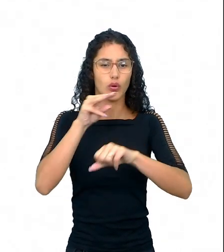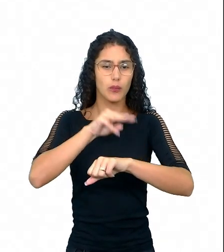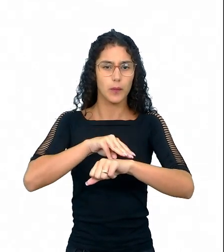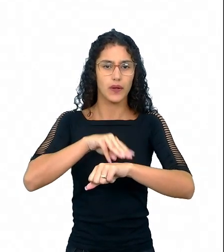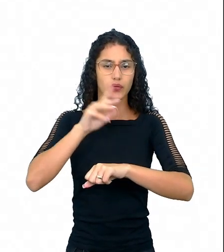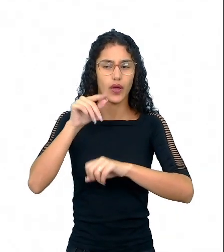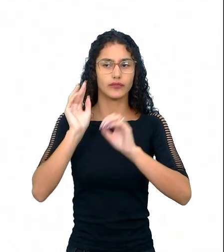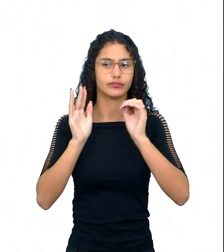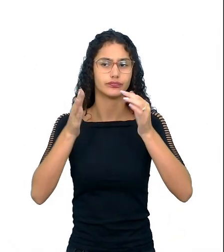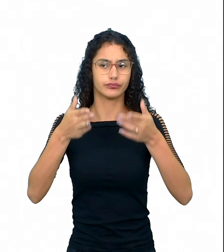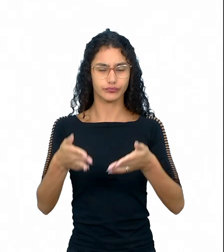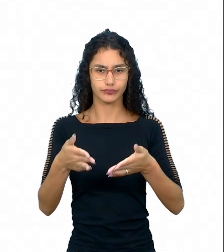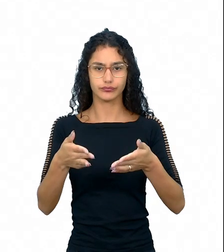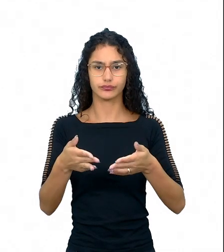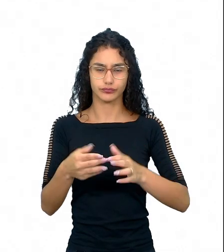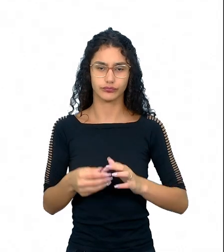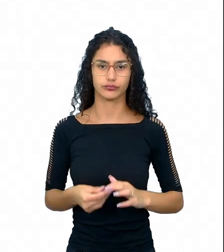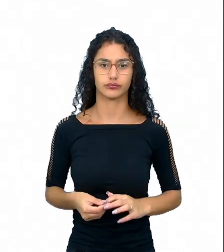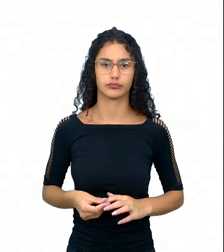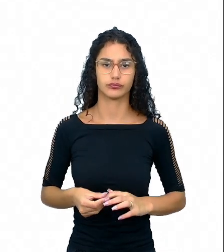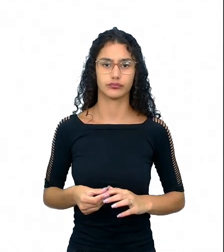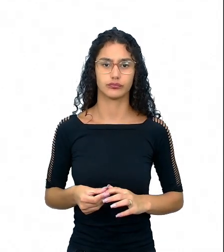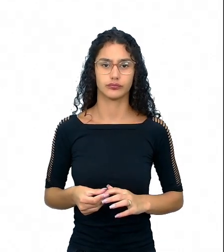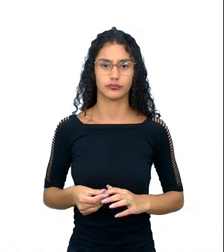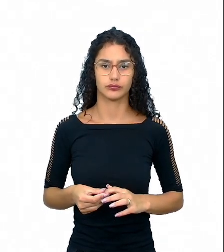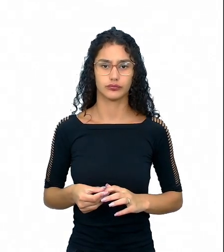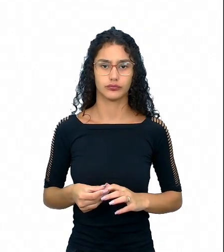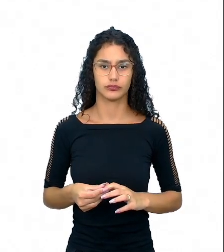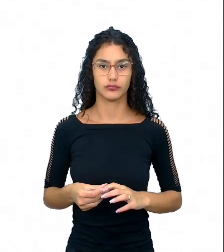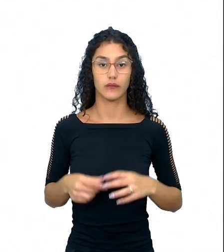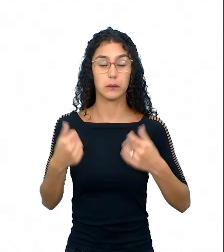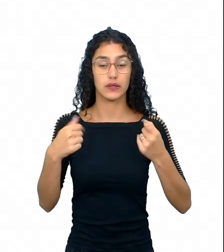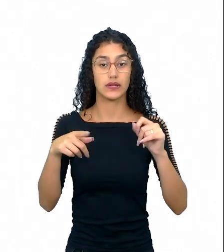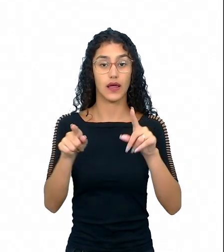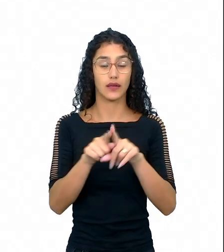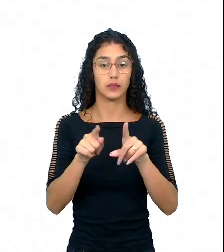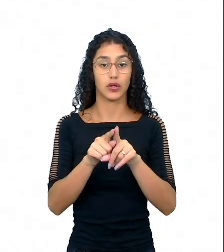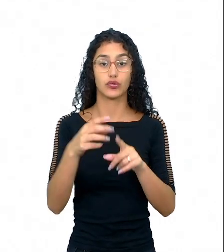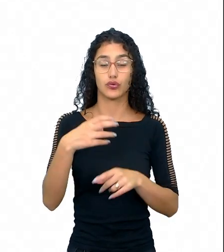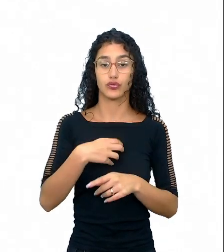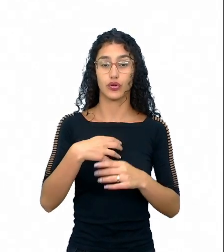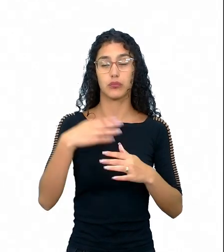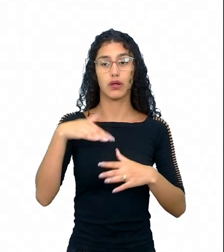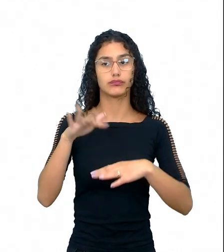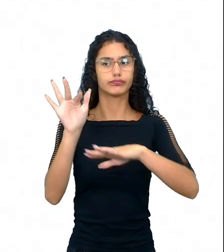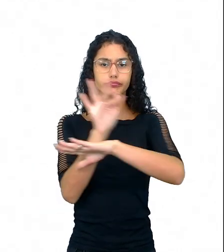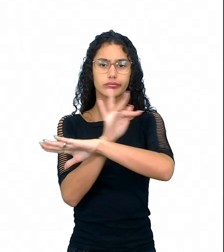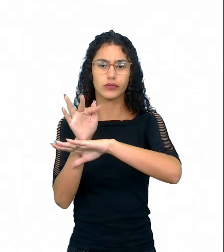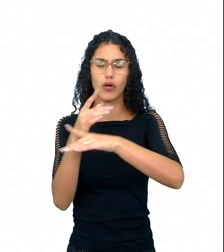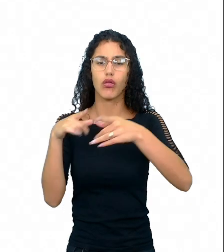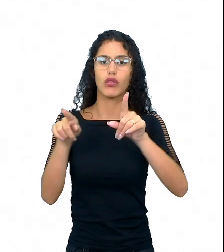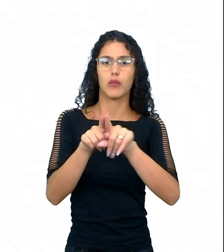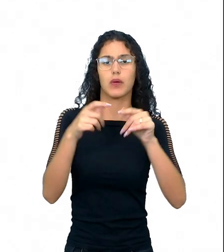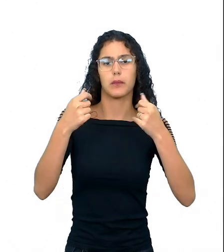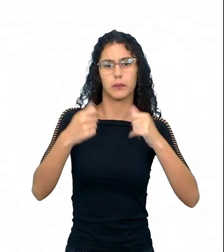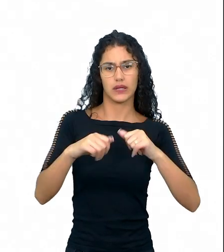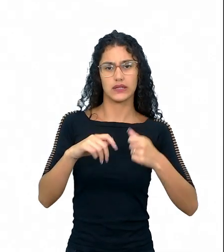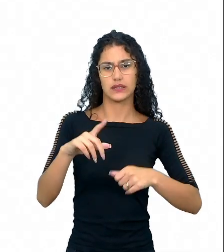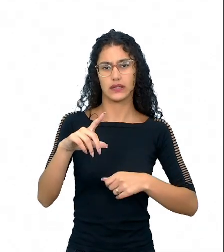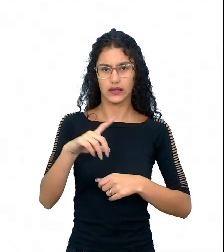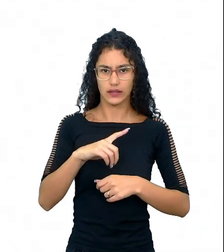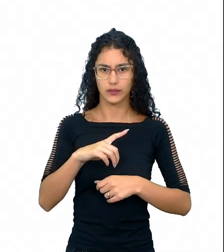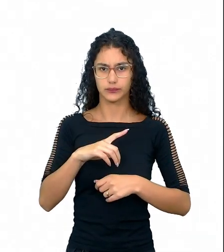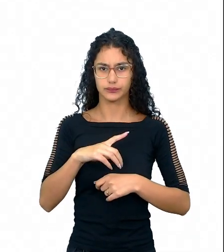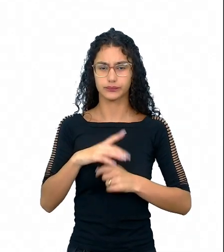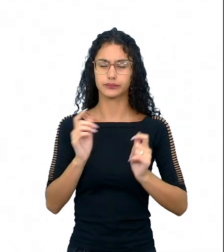momento é específico para isso, né? E se ele precisar de uma situação mais formal, ele também precisa ter